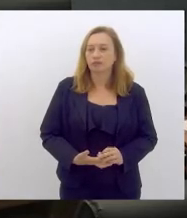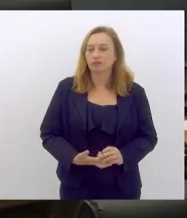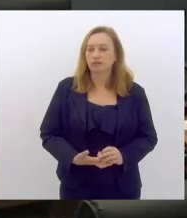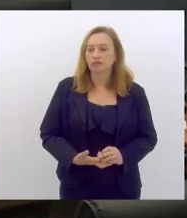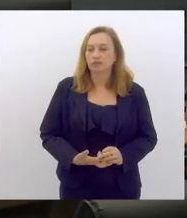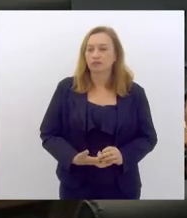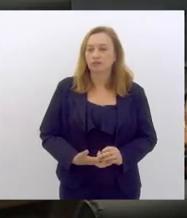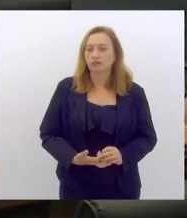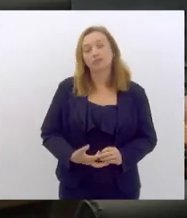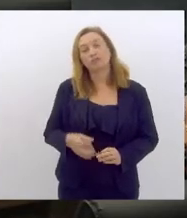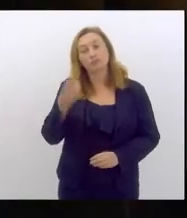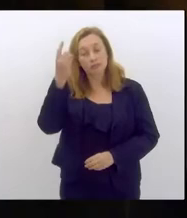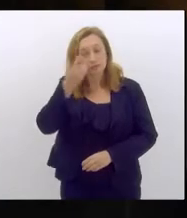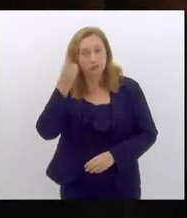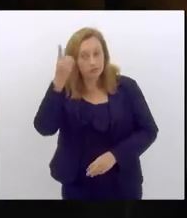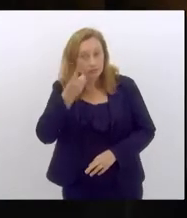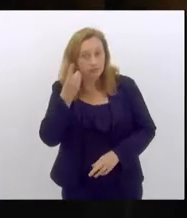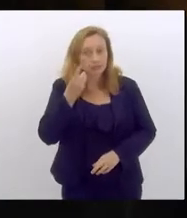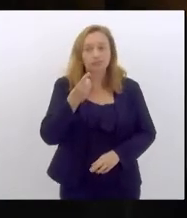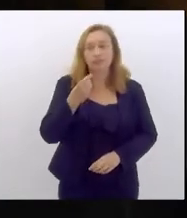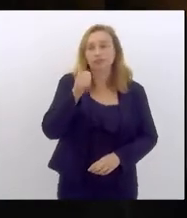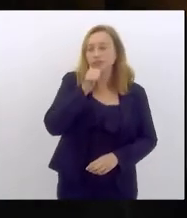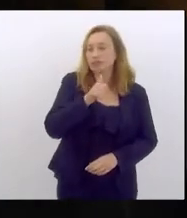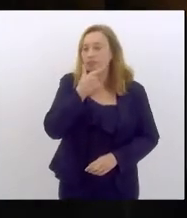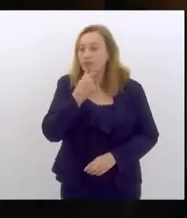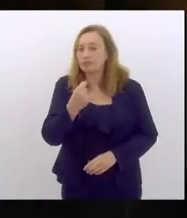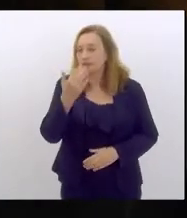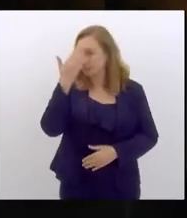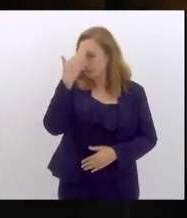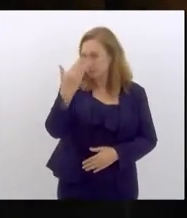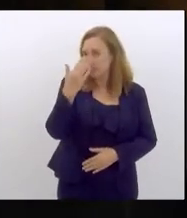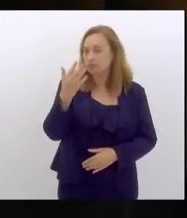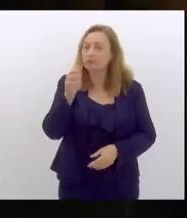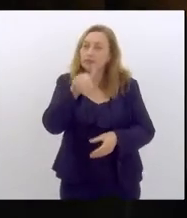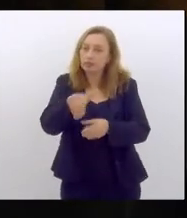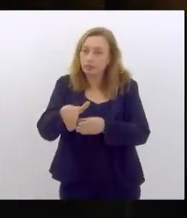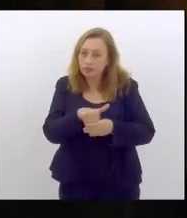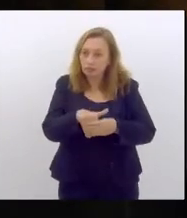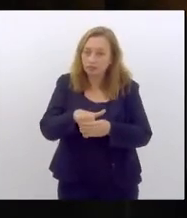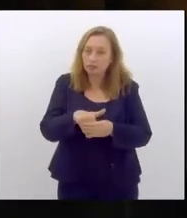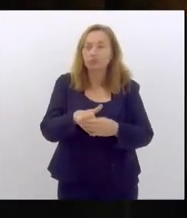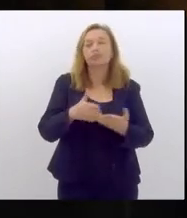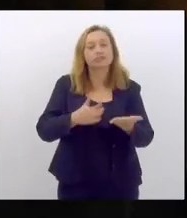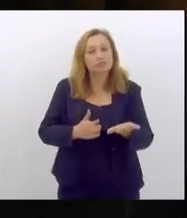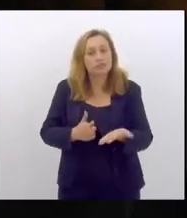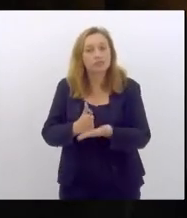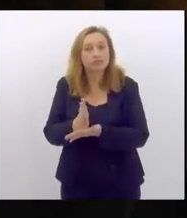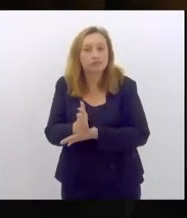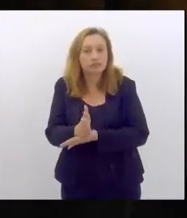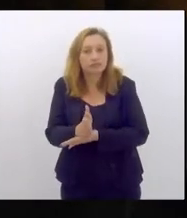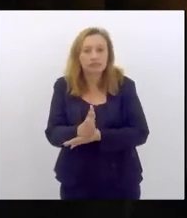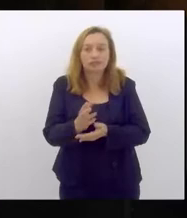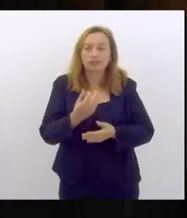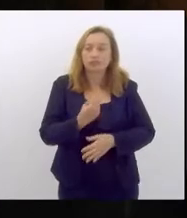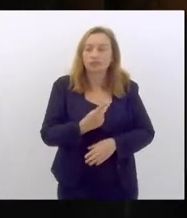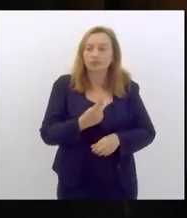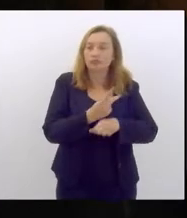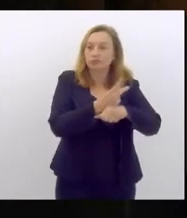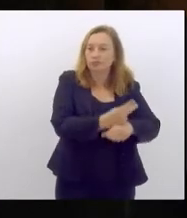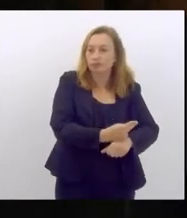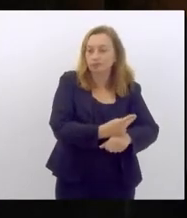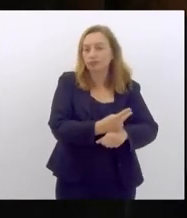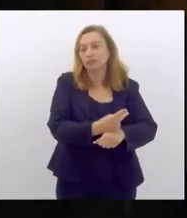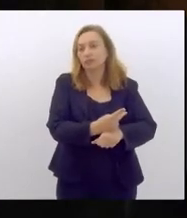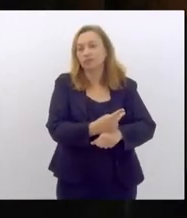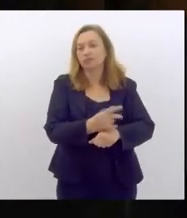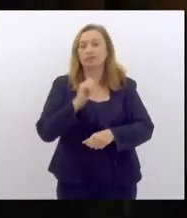Deputados, deputadas, quero aqui agradecer ao voto e à aprovação pela medalha Tiradentes ao nosso